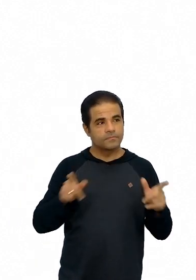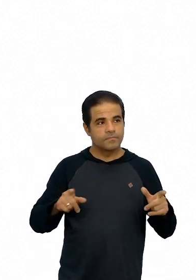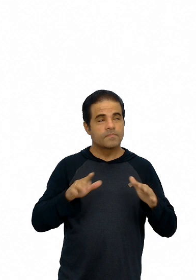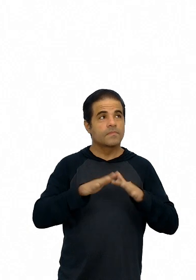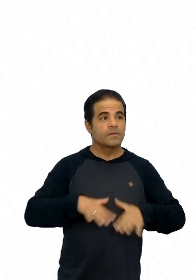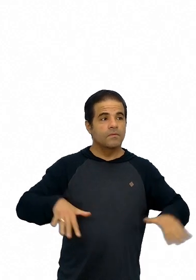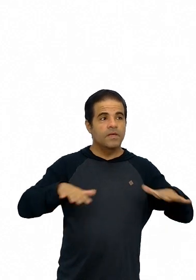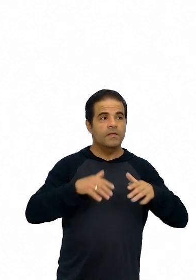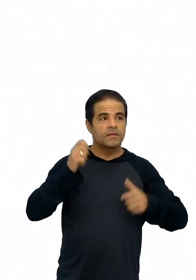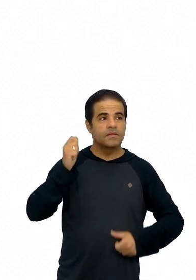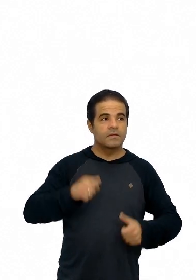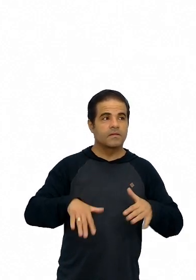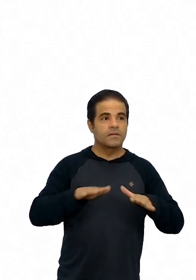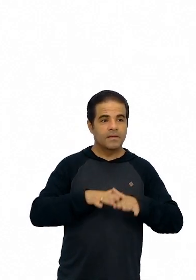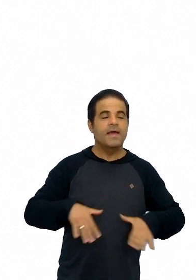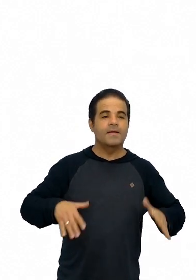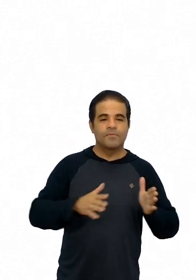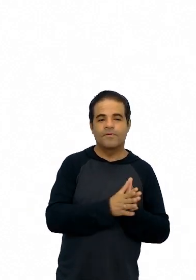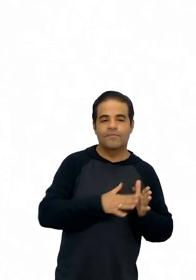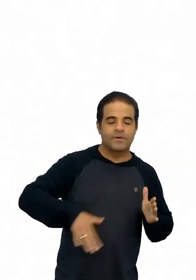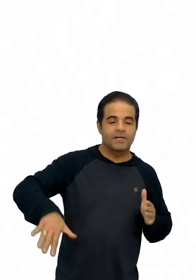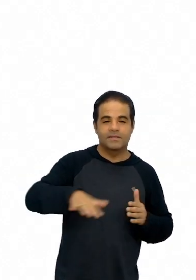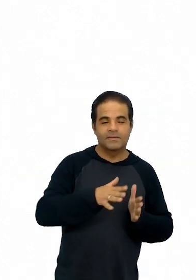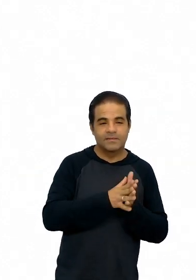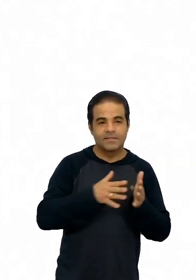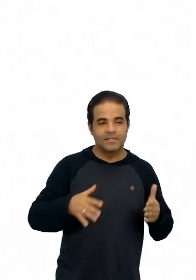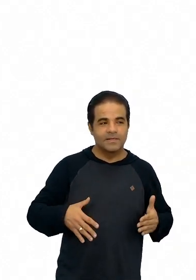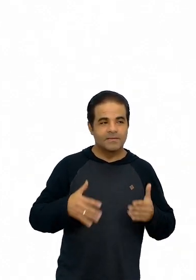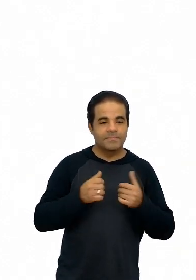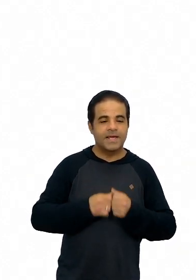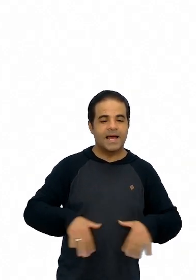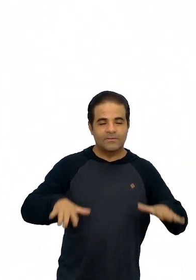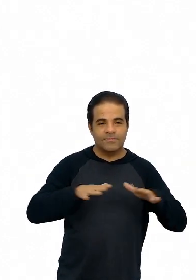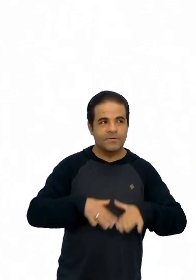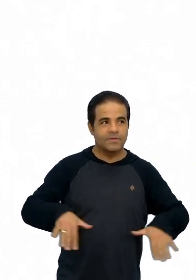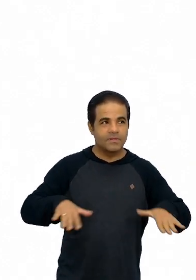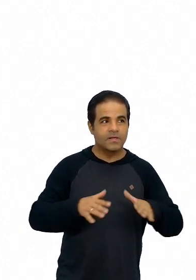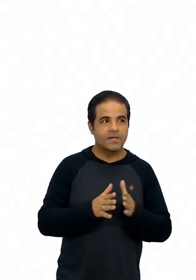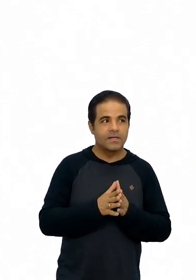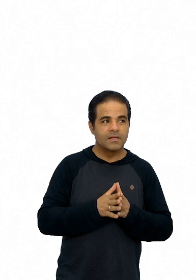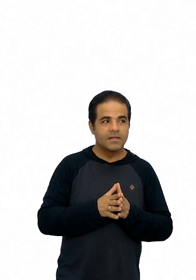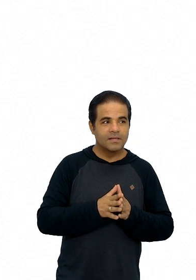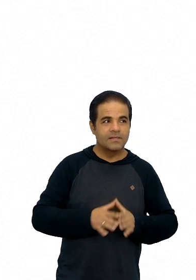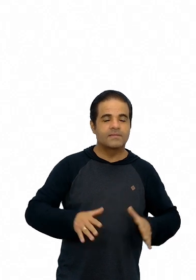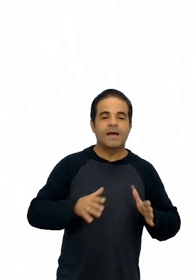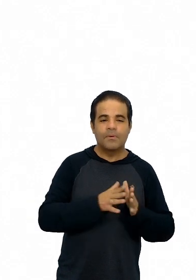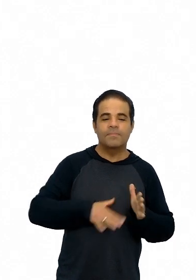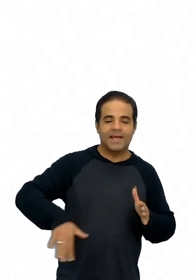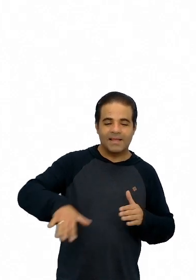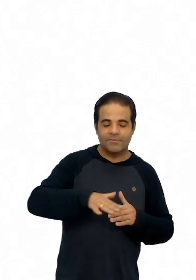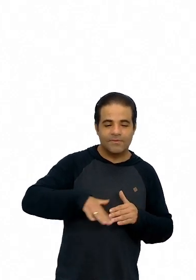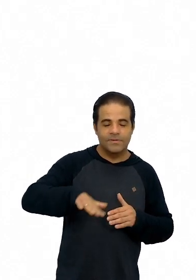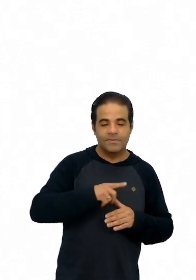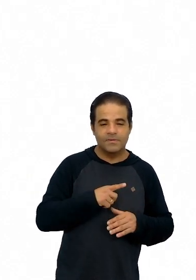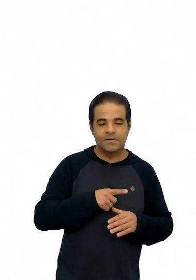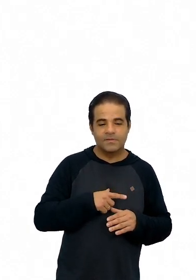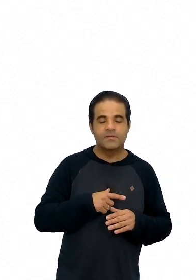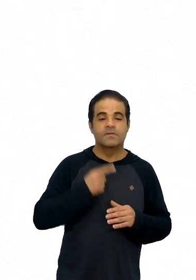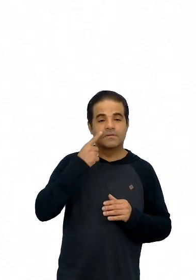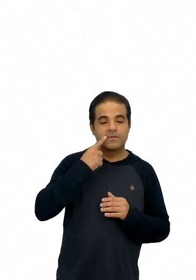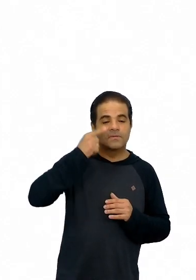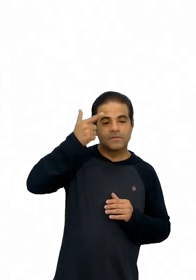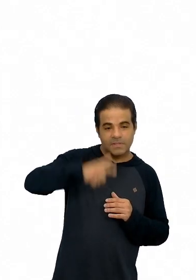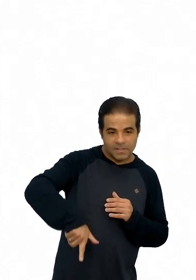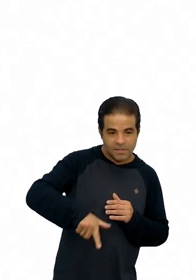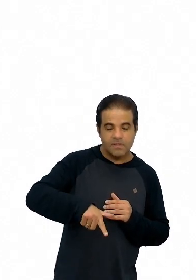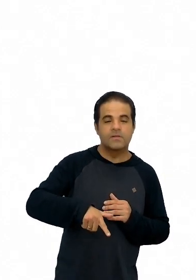posicionou o transferidor de uma maneira. Então, como que a gente tem que fazer para que todos os resultados, né, sejam próximos,